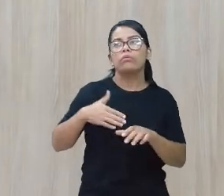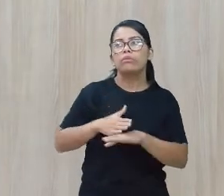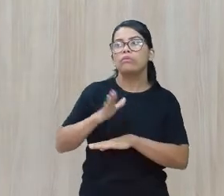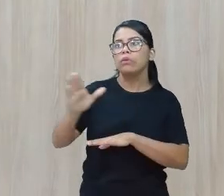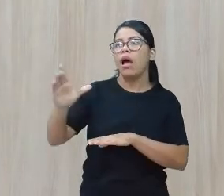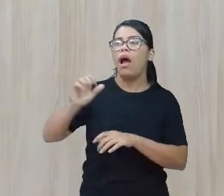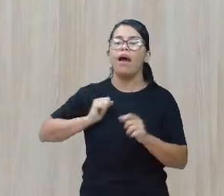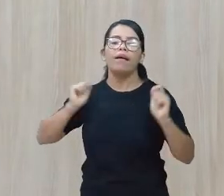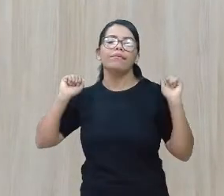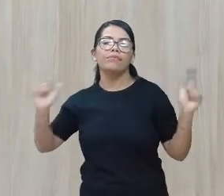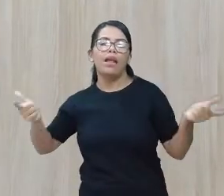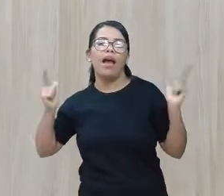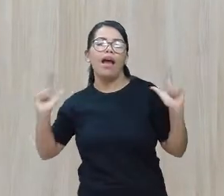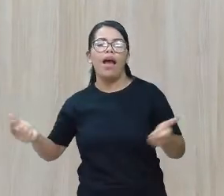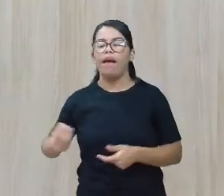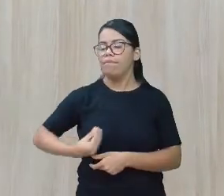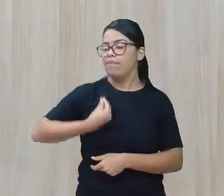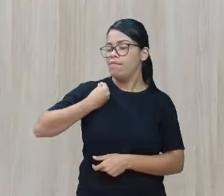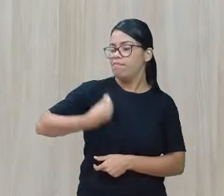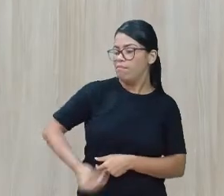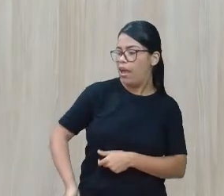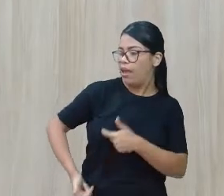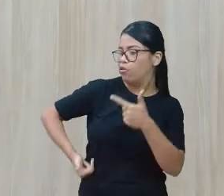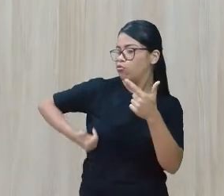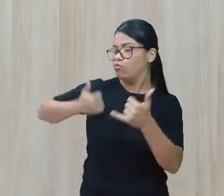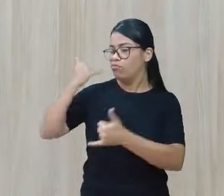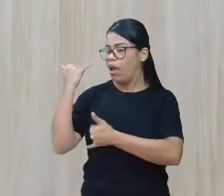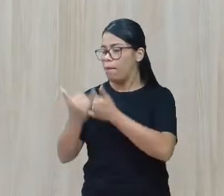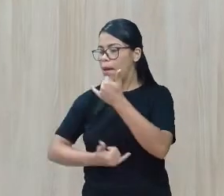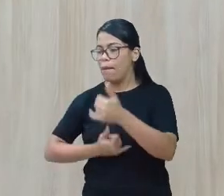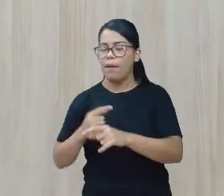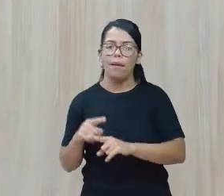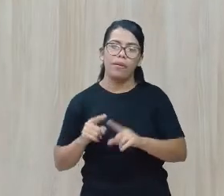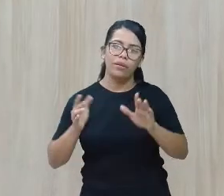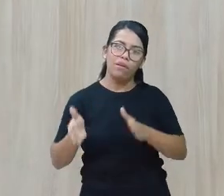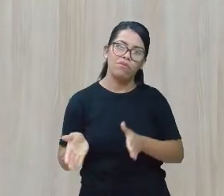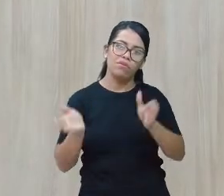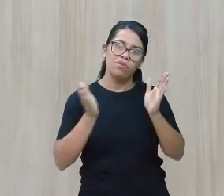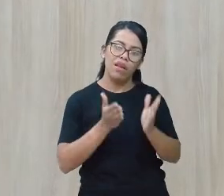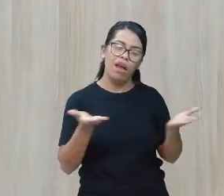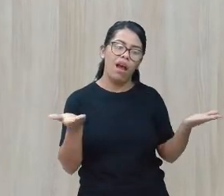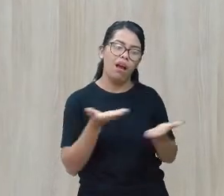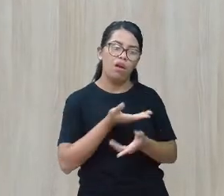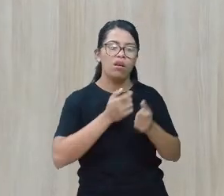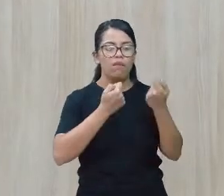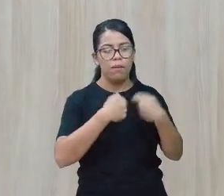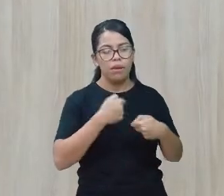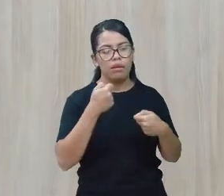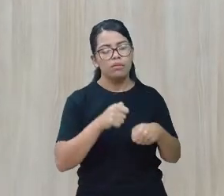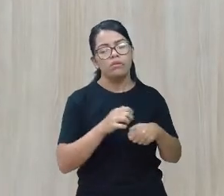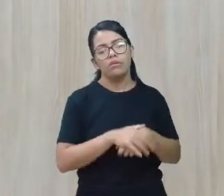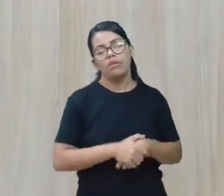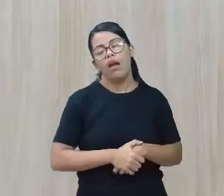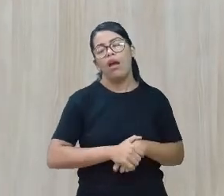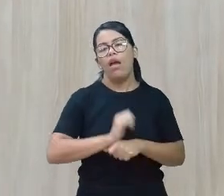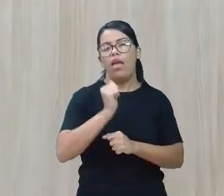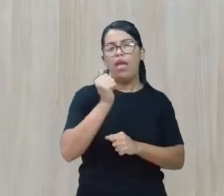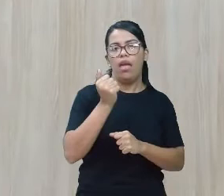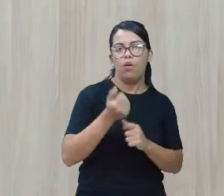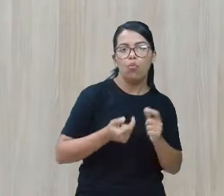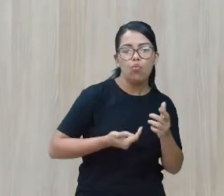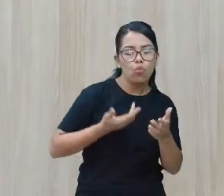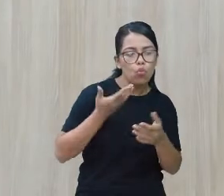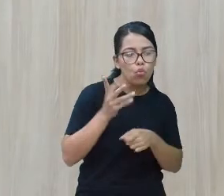ter que cuidar do seu bebê, fazer o pré-natal, então você está no momento, às vezes, até de brincar ainda de boneca, de fazer